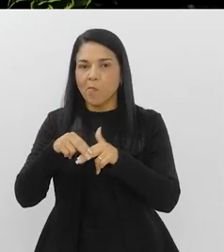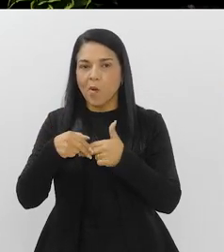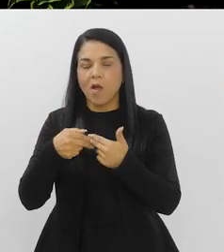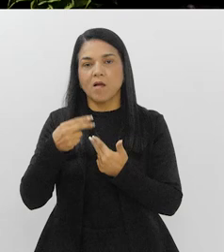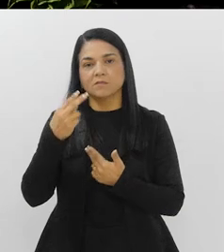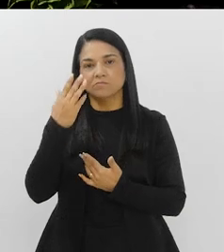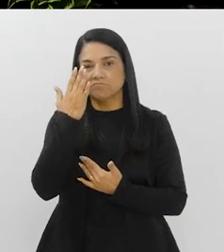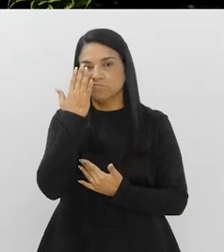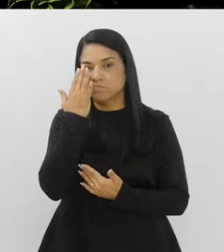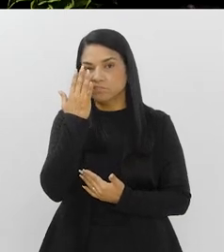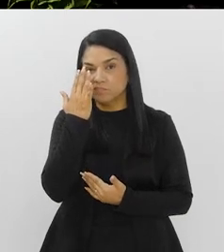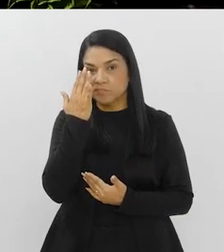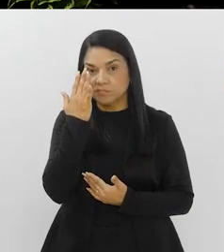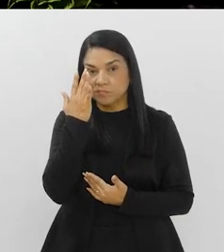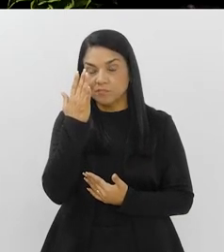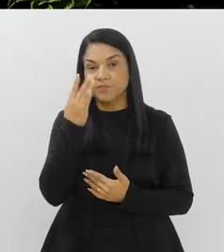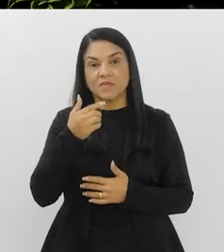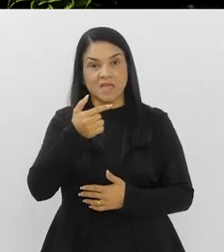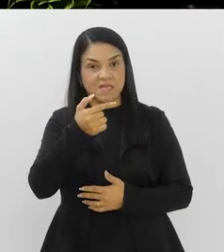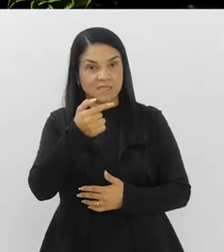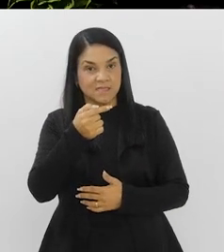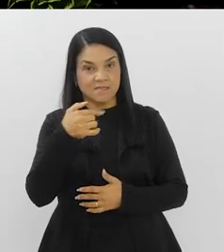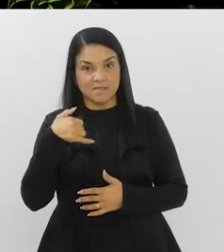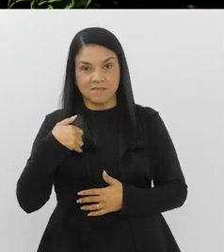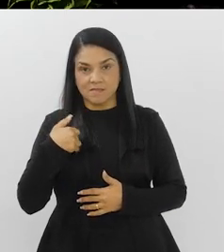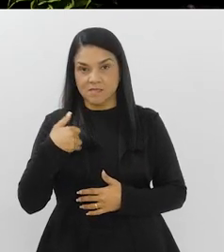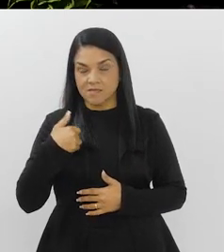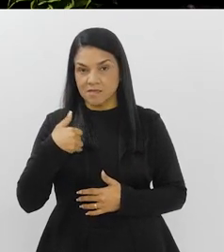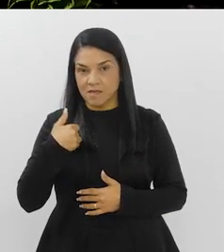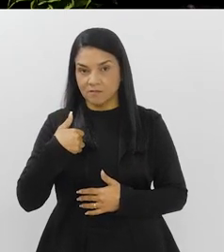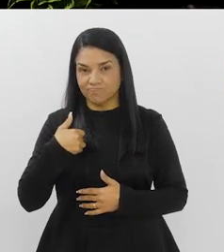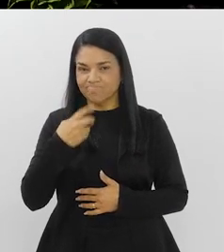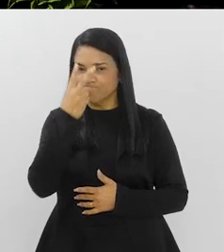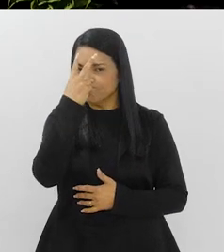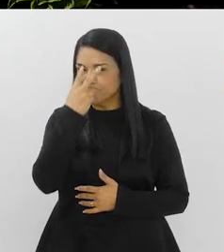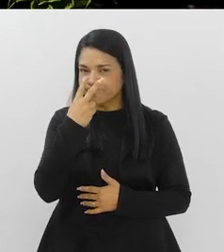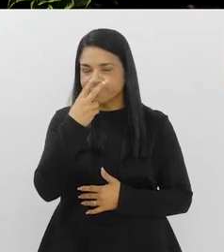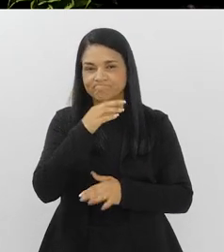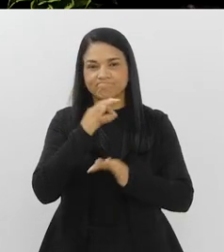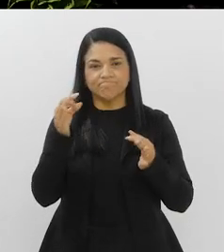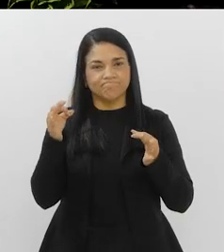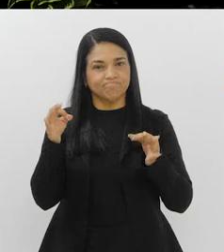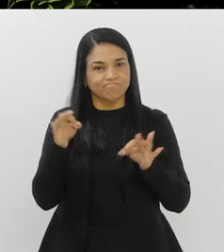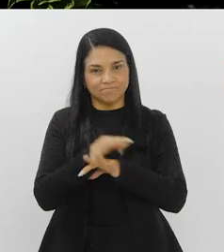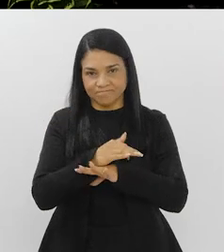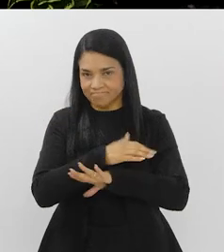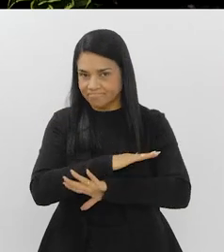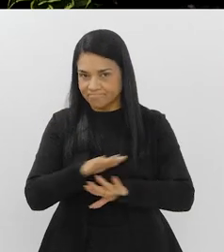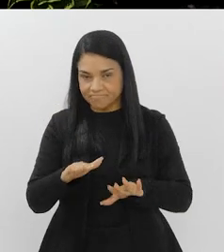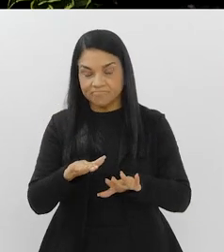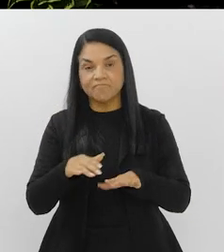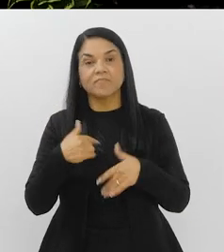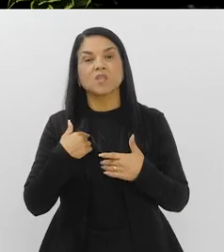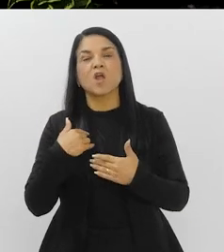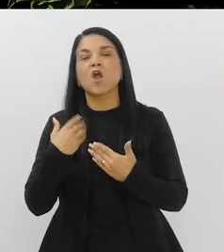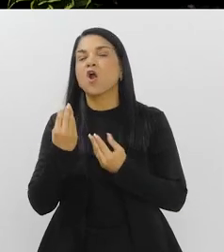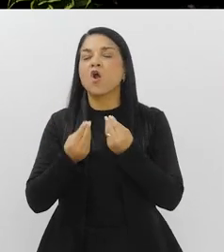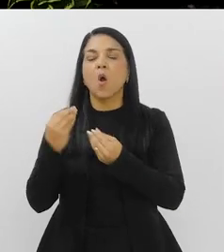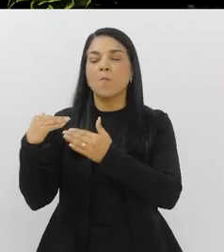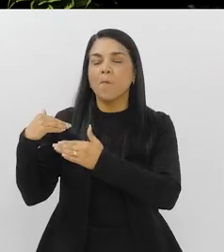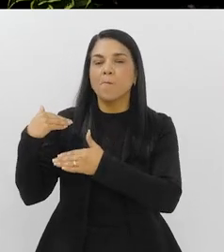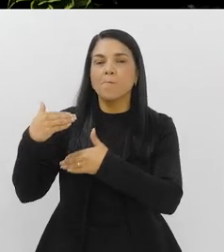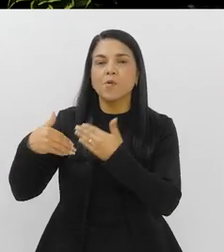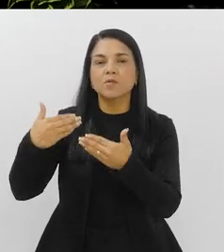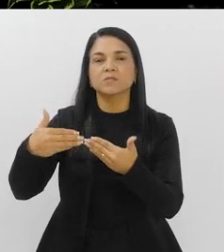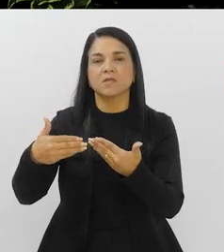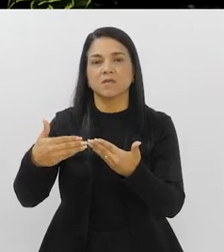congênito eh e que AOS 7 anos você ficou completamente cego como é que foi esse processo até